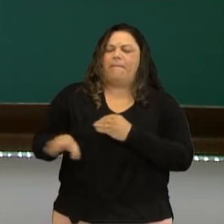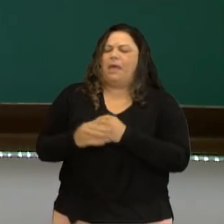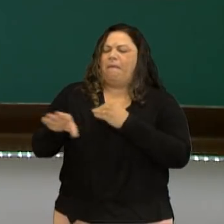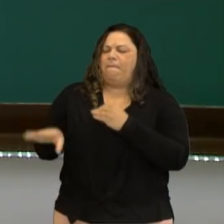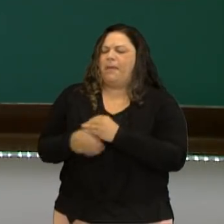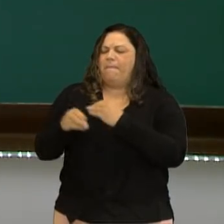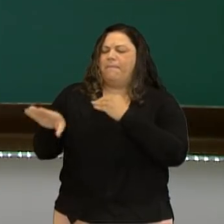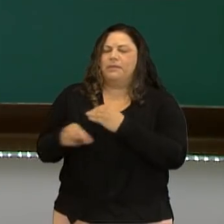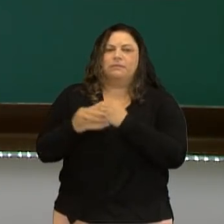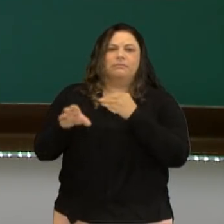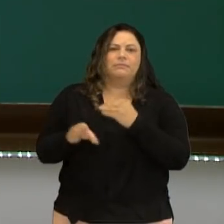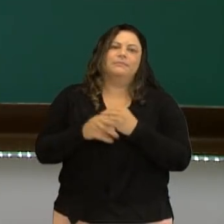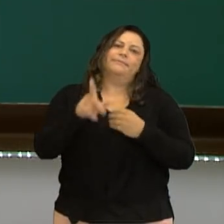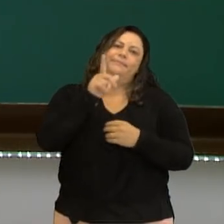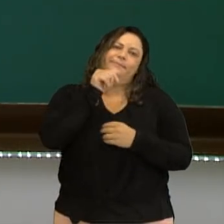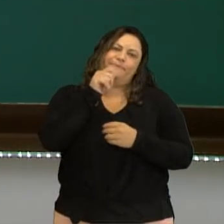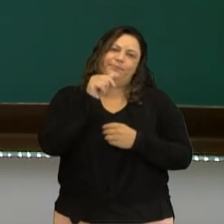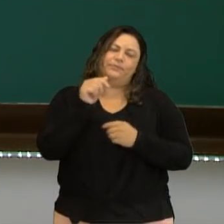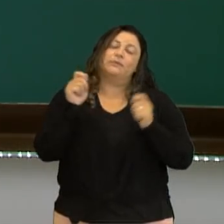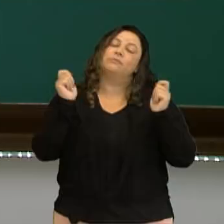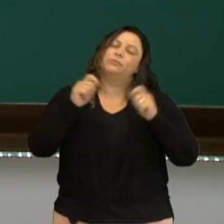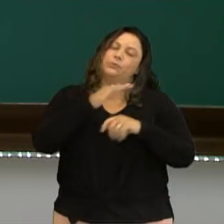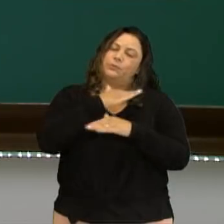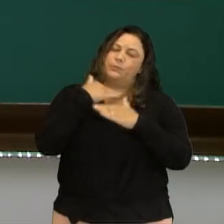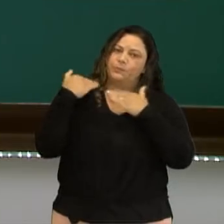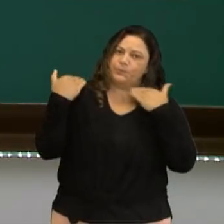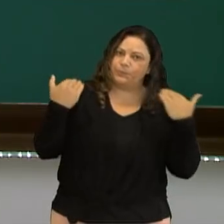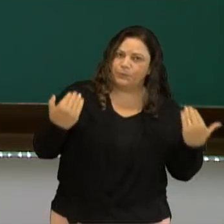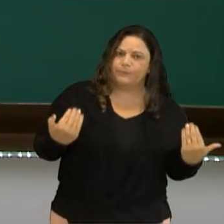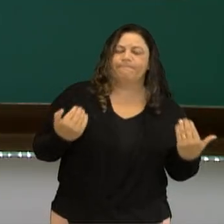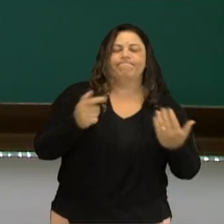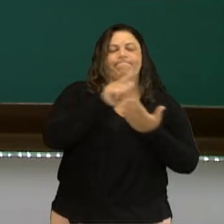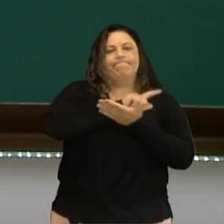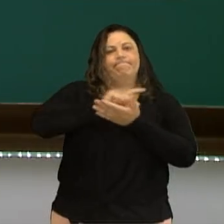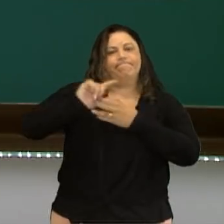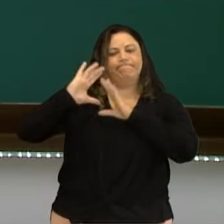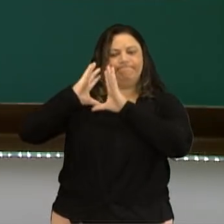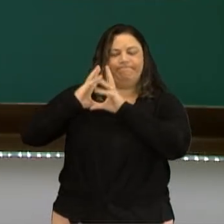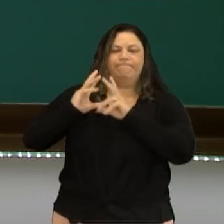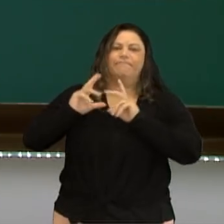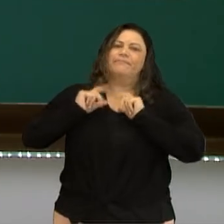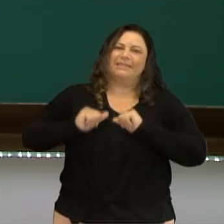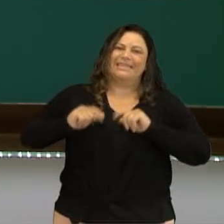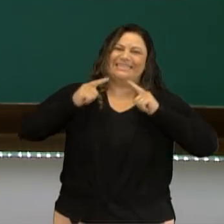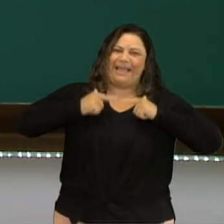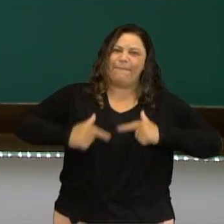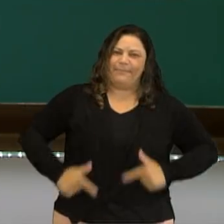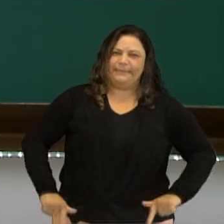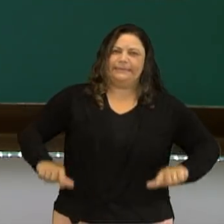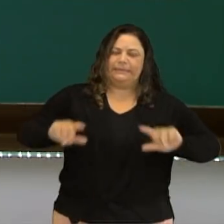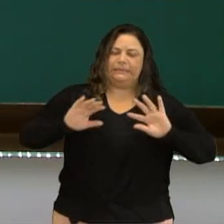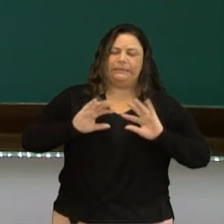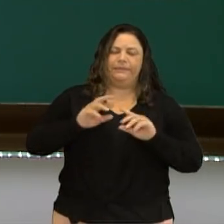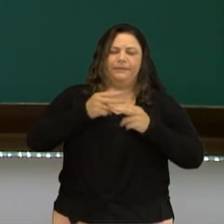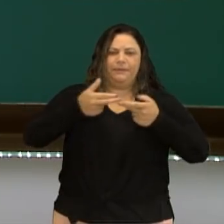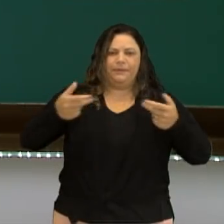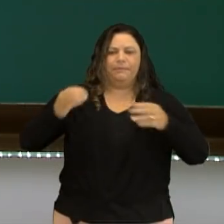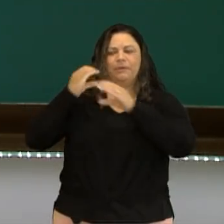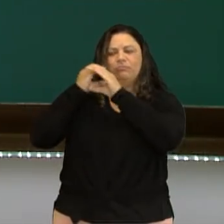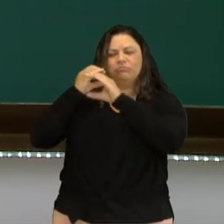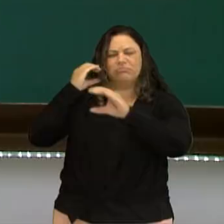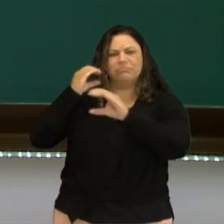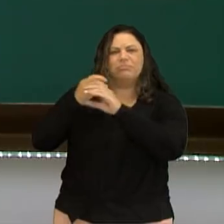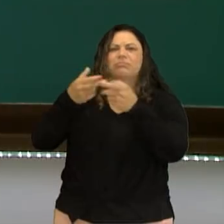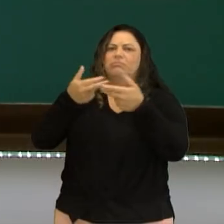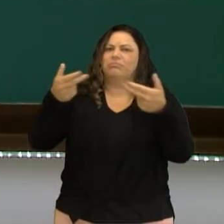ela pode, infelizmente, vir a óbito. Higiene e saneamento básico são fundamentais, pois ajudam à prevenção